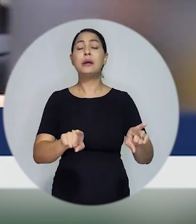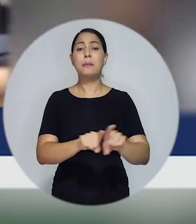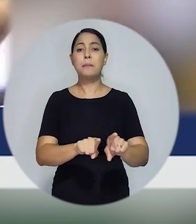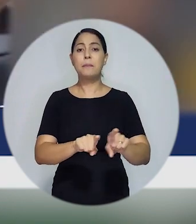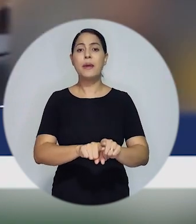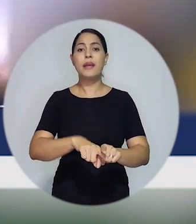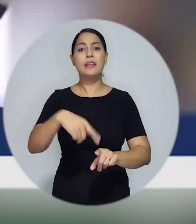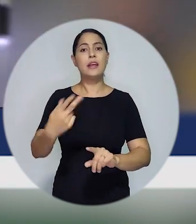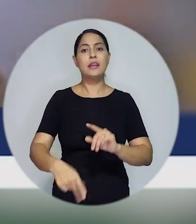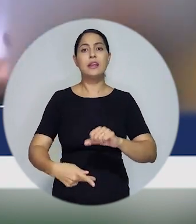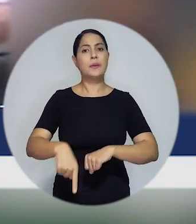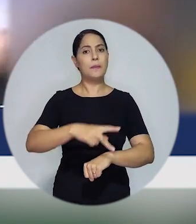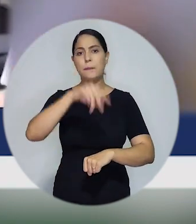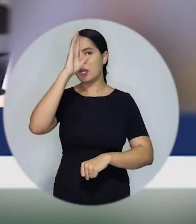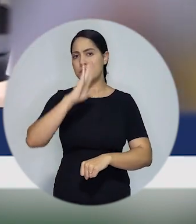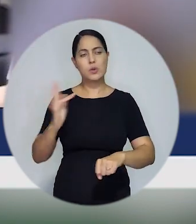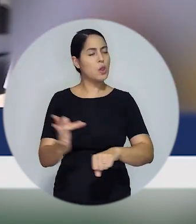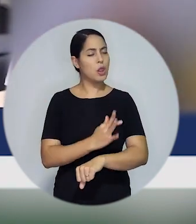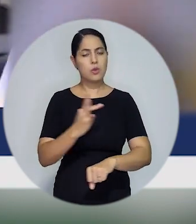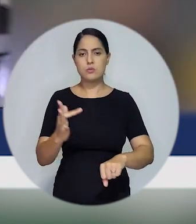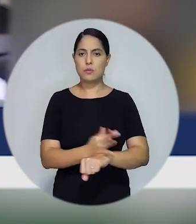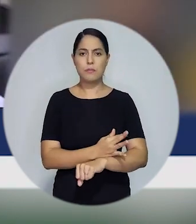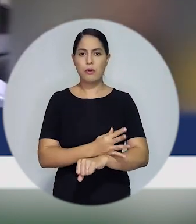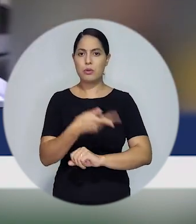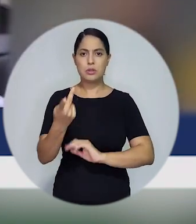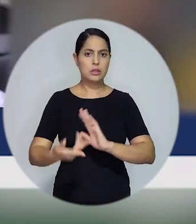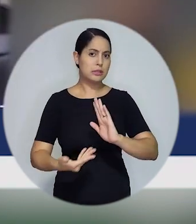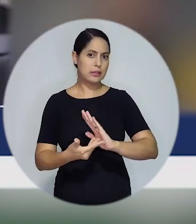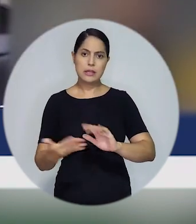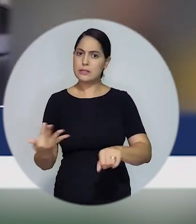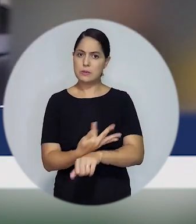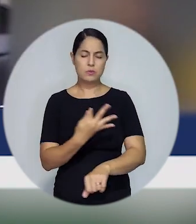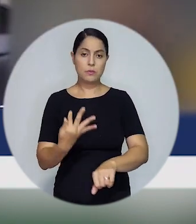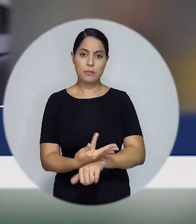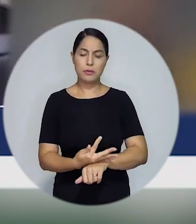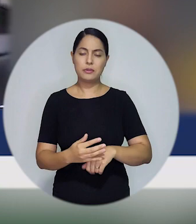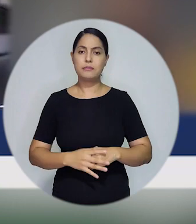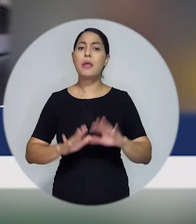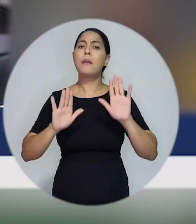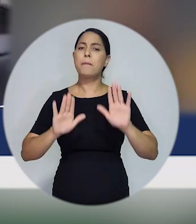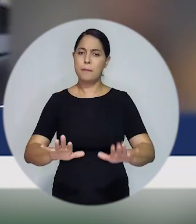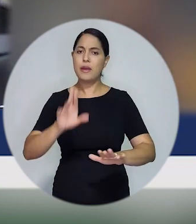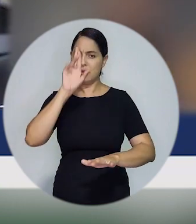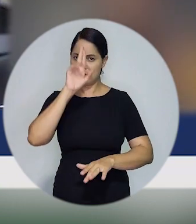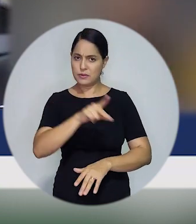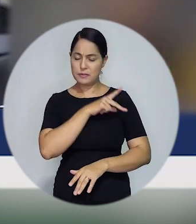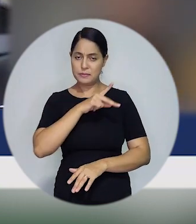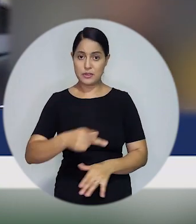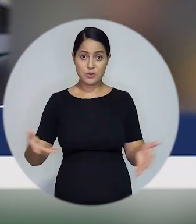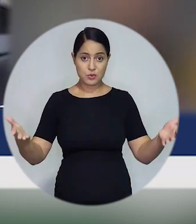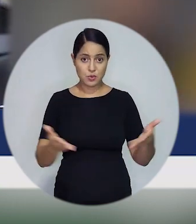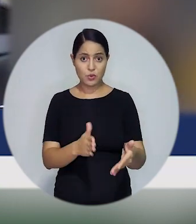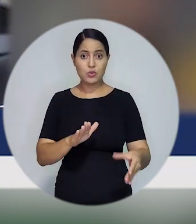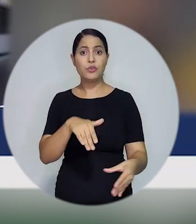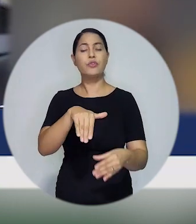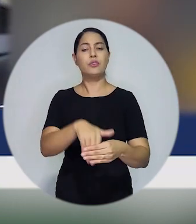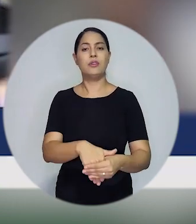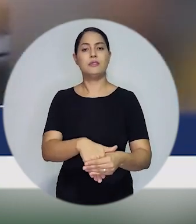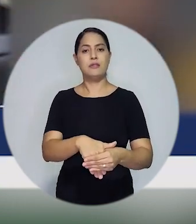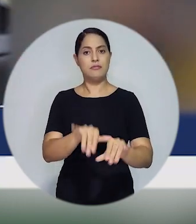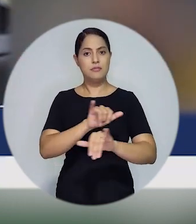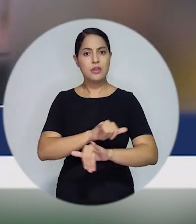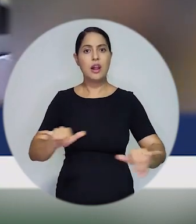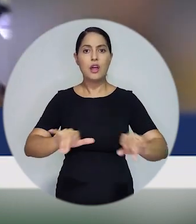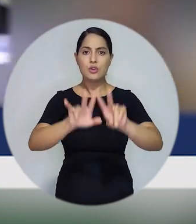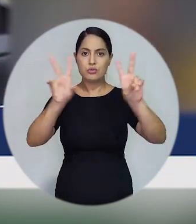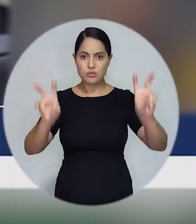essa casa e o Brasil não atura mais. Mas queria, senhor presidente, relevar a votação no dia de hoje.